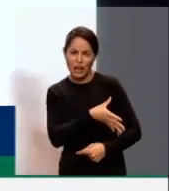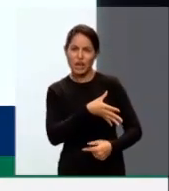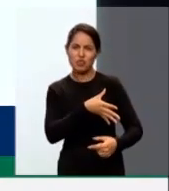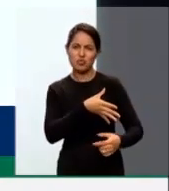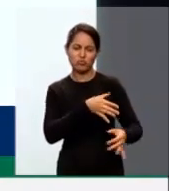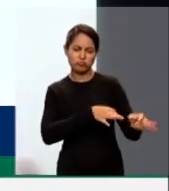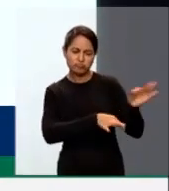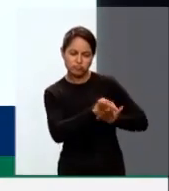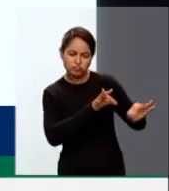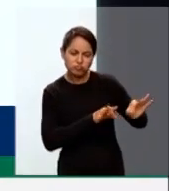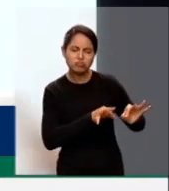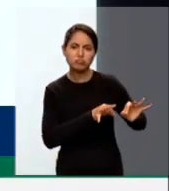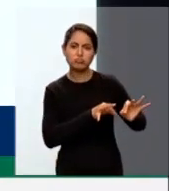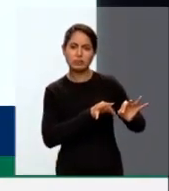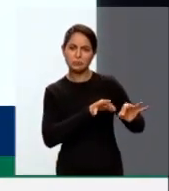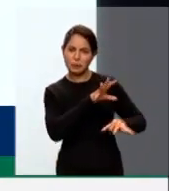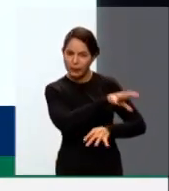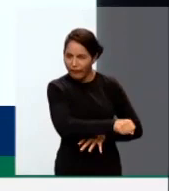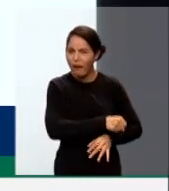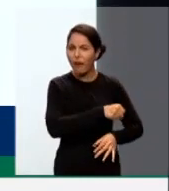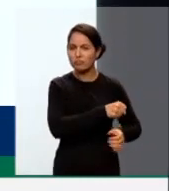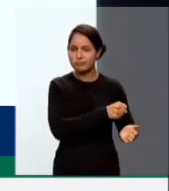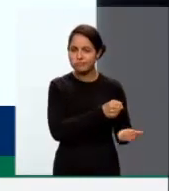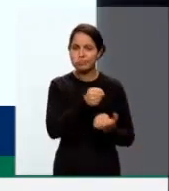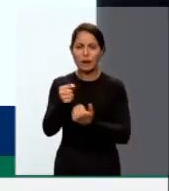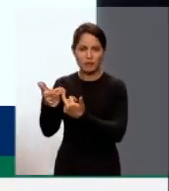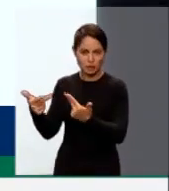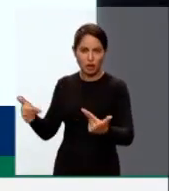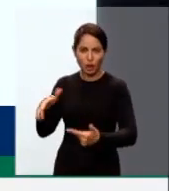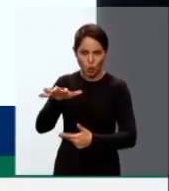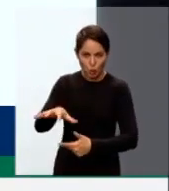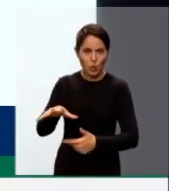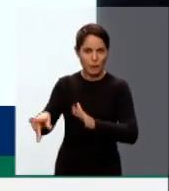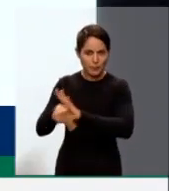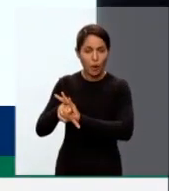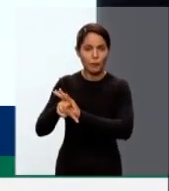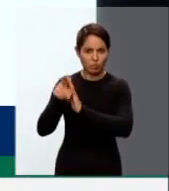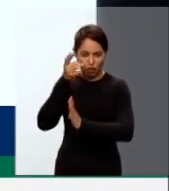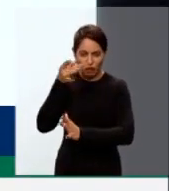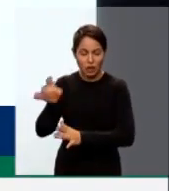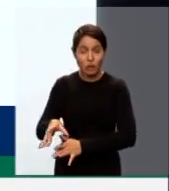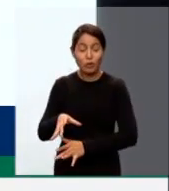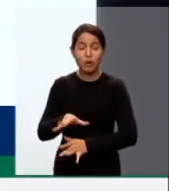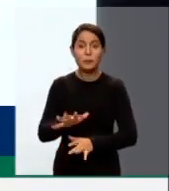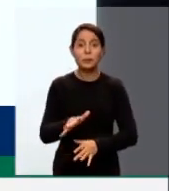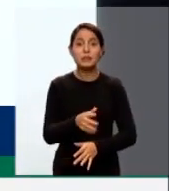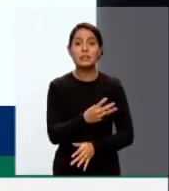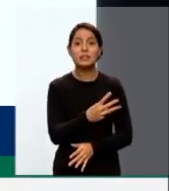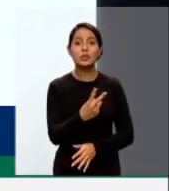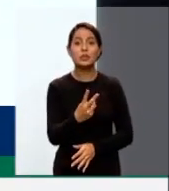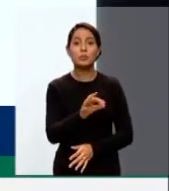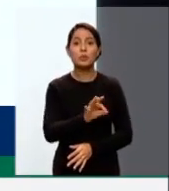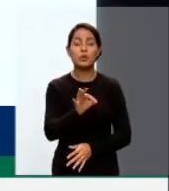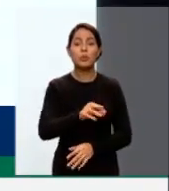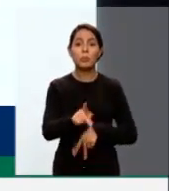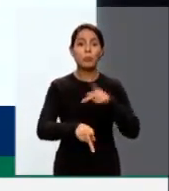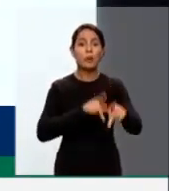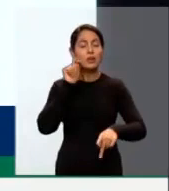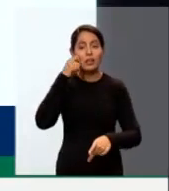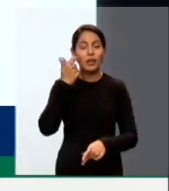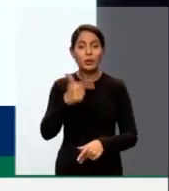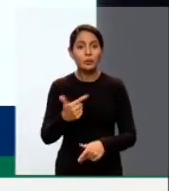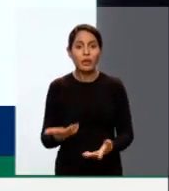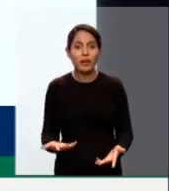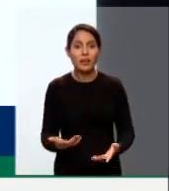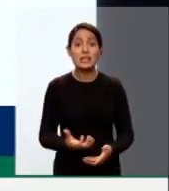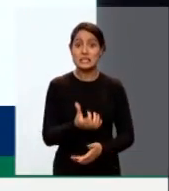tem 12% de pessoas negras que não têm acesso à coleta de lixo. E